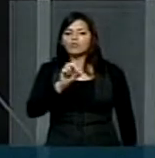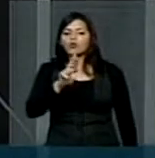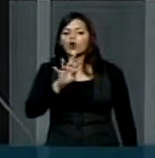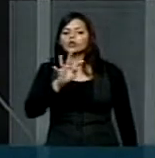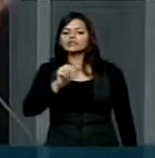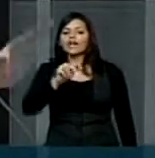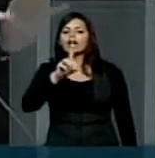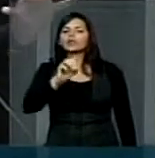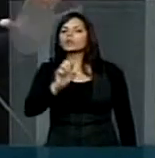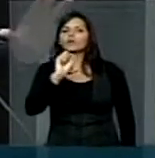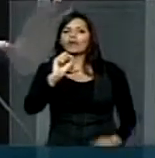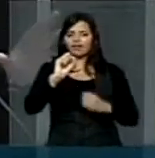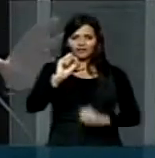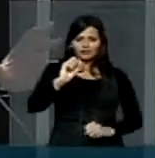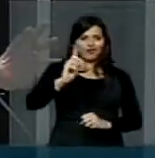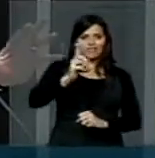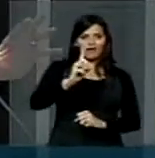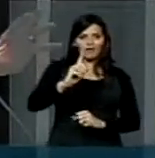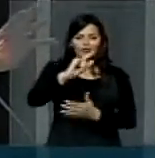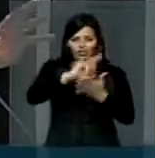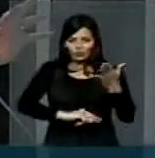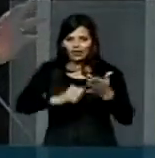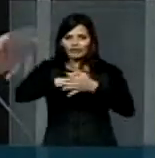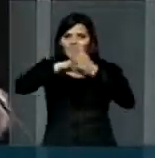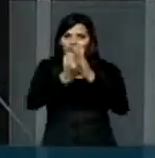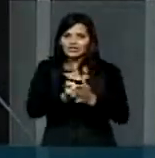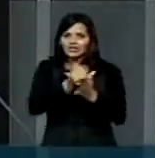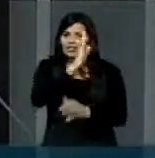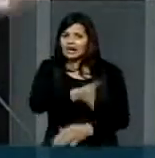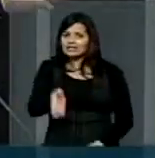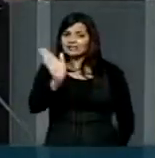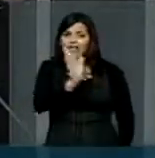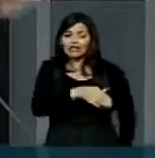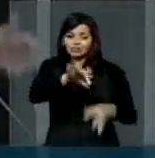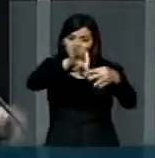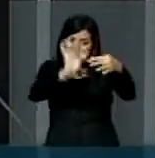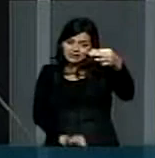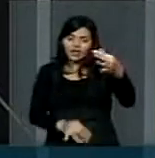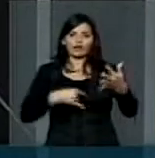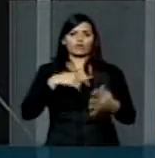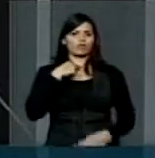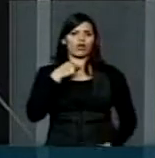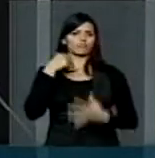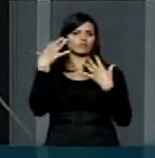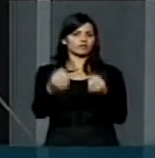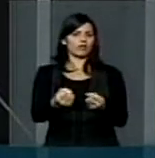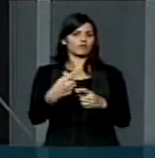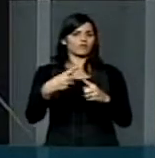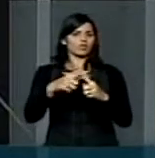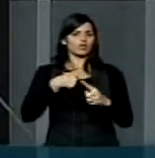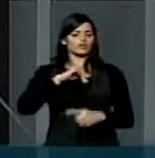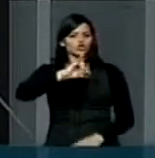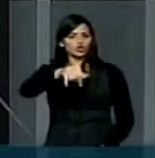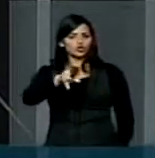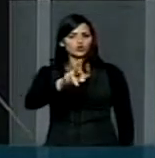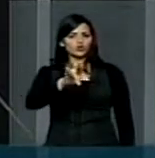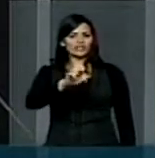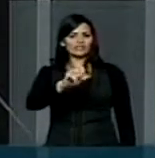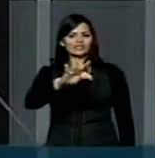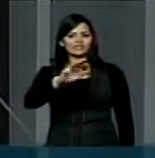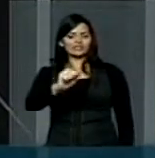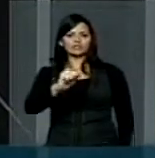aqui desrespeitando esta comissão de juristas e nem o trabalho que desenvolveram nesses 7 meses, mas